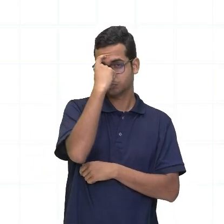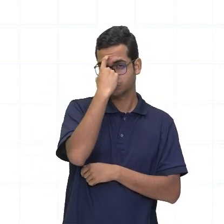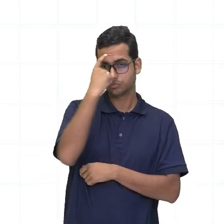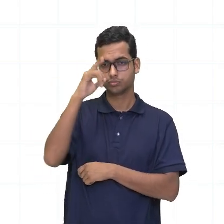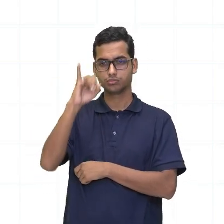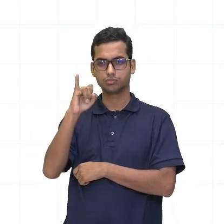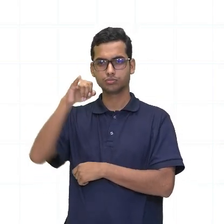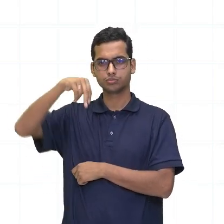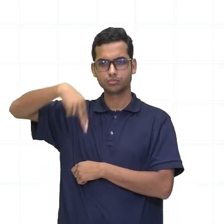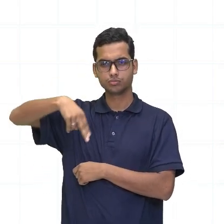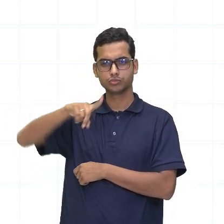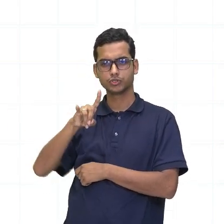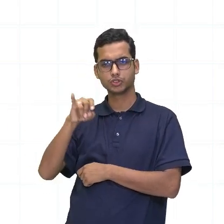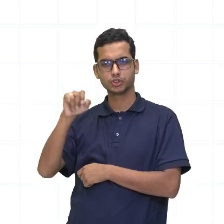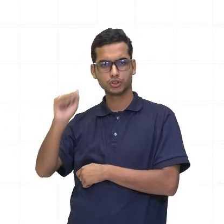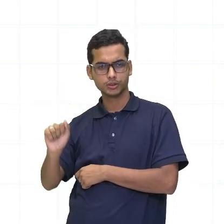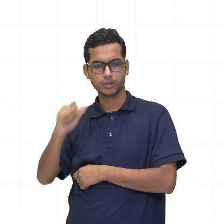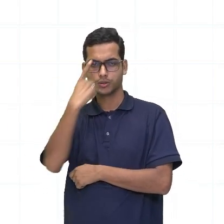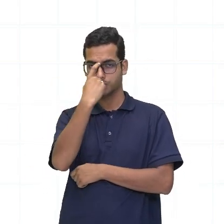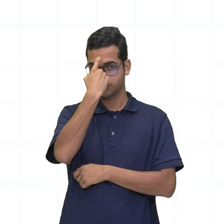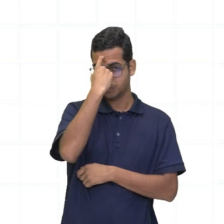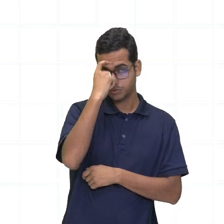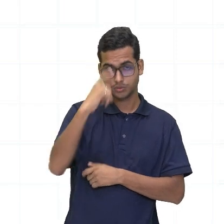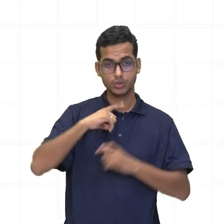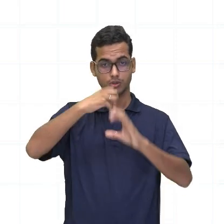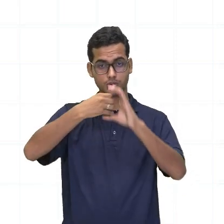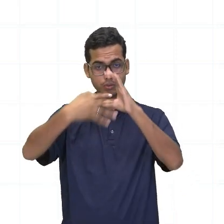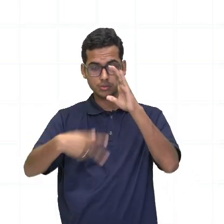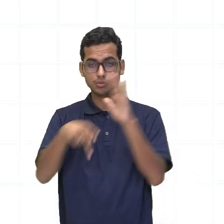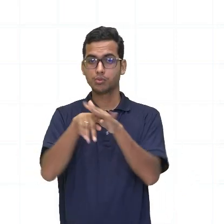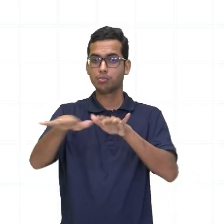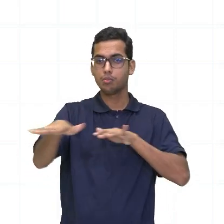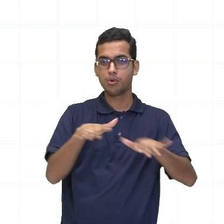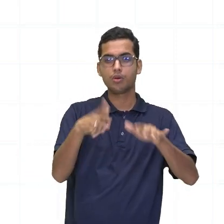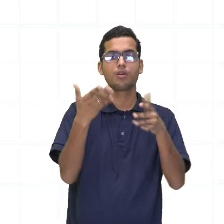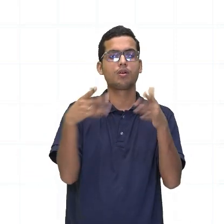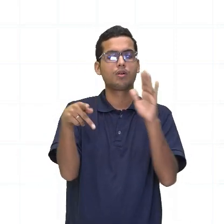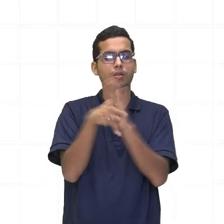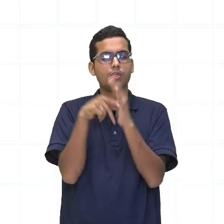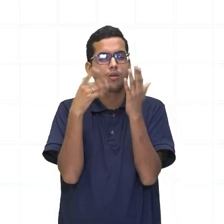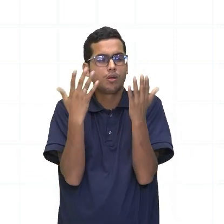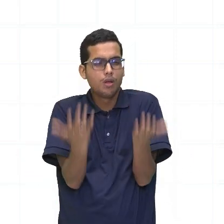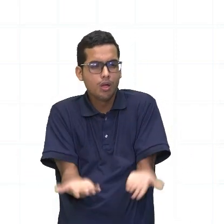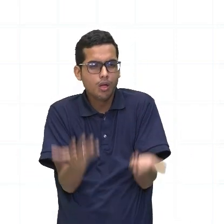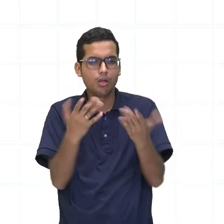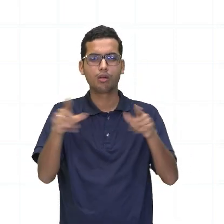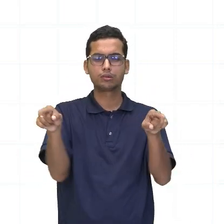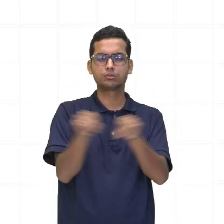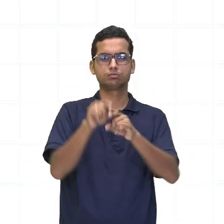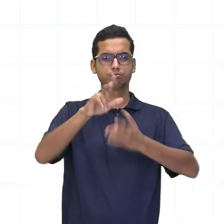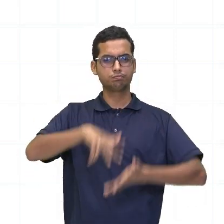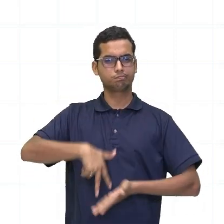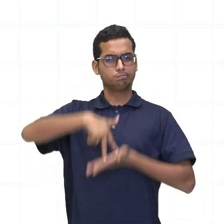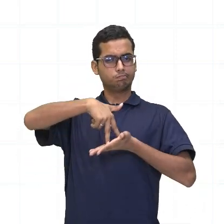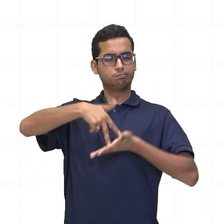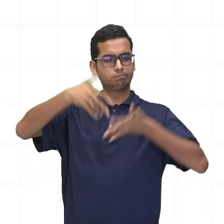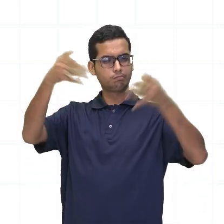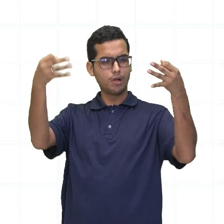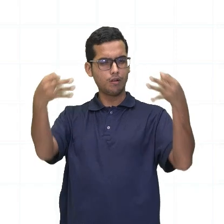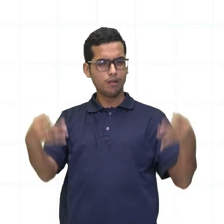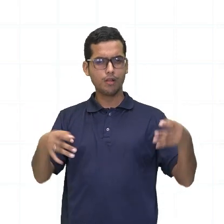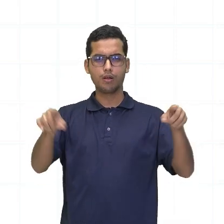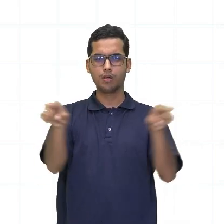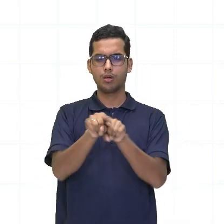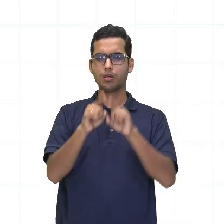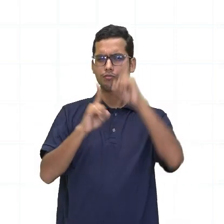né? É caracterizada por movimentos fluidos, poses elegantes e expressões faciais sutis. É